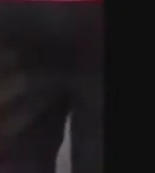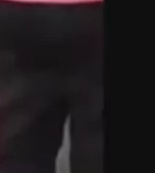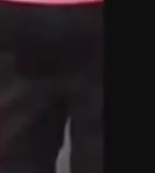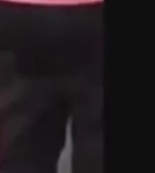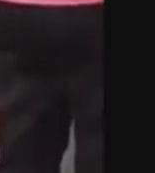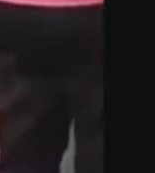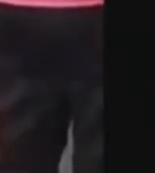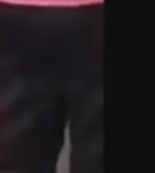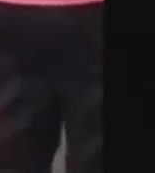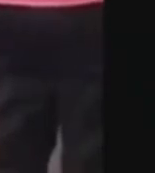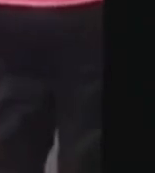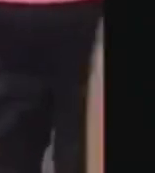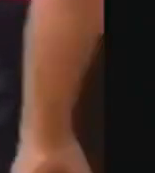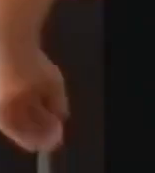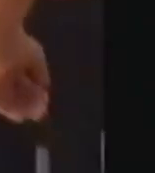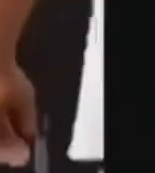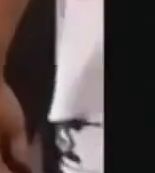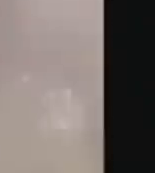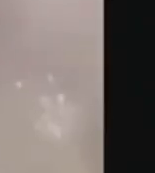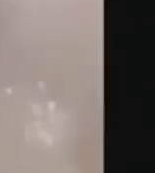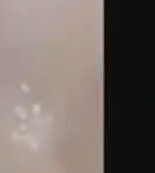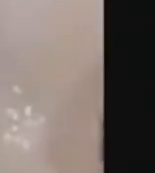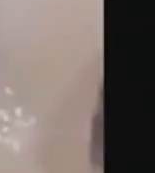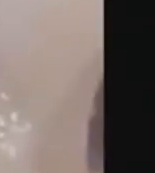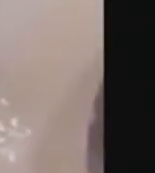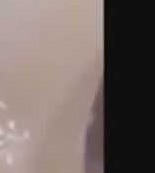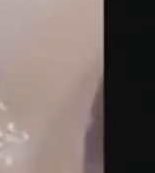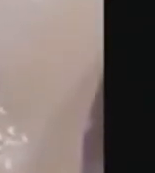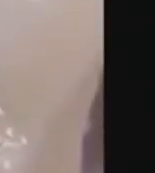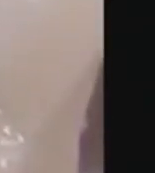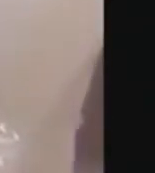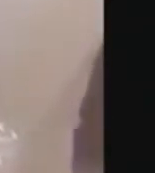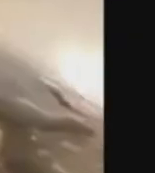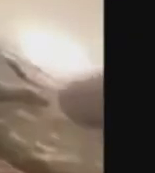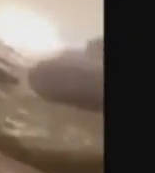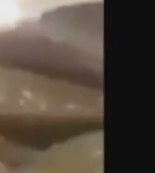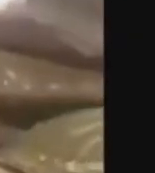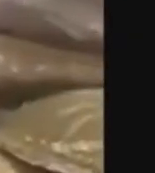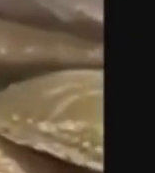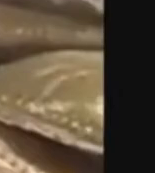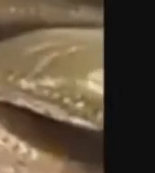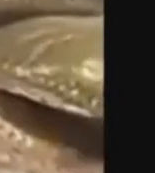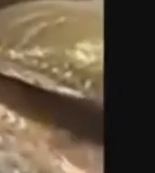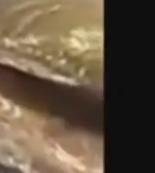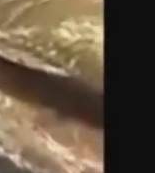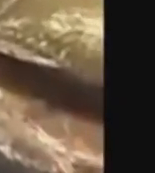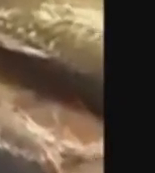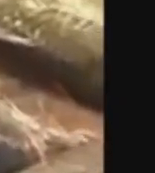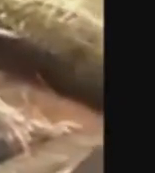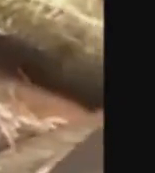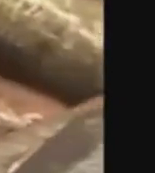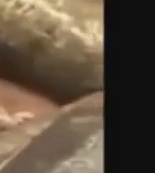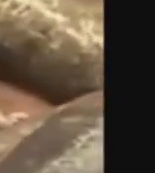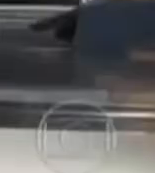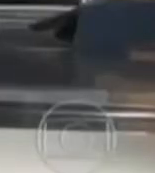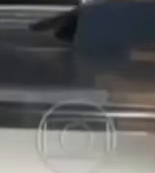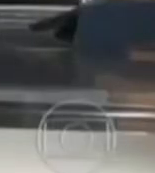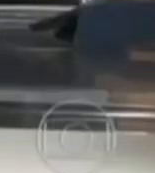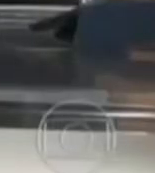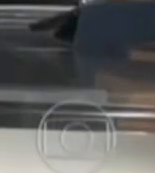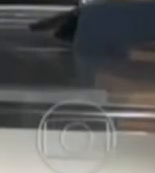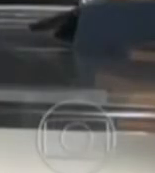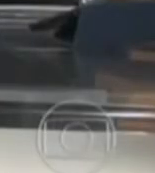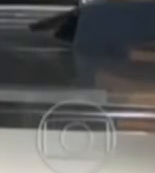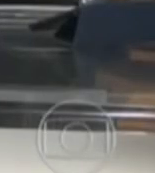espécie de garopa vendida em duas peixarias do mercado público municipal está ameaçada de extinção. Tem que